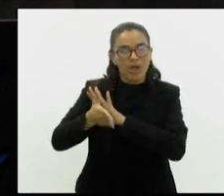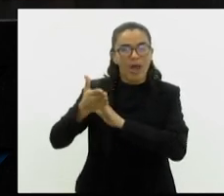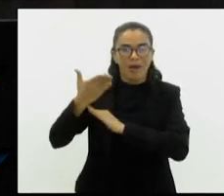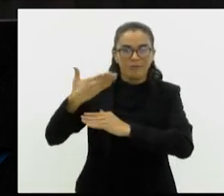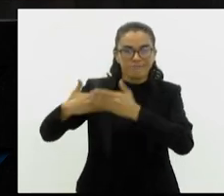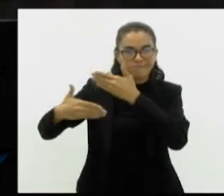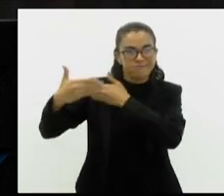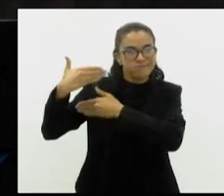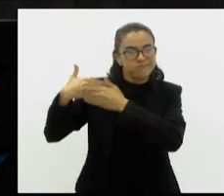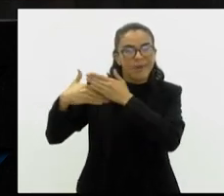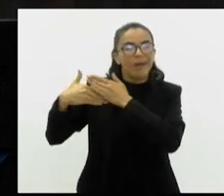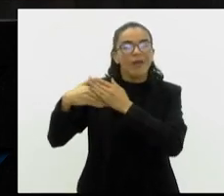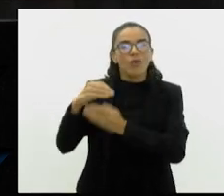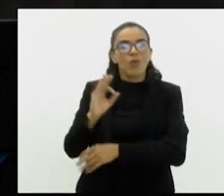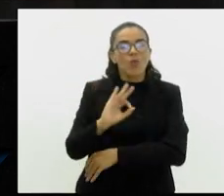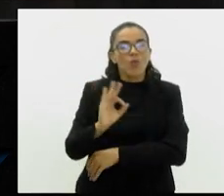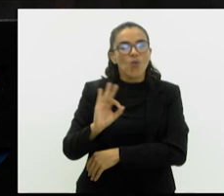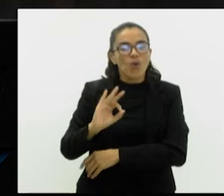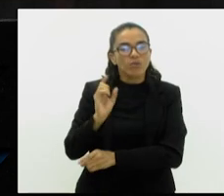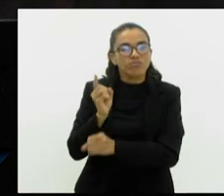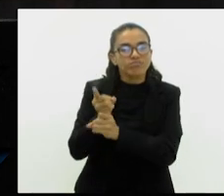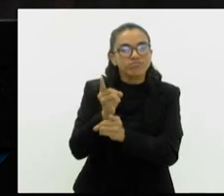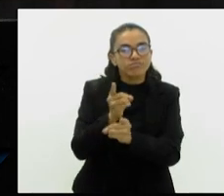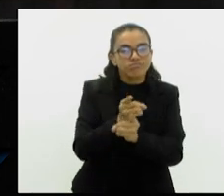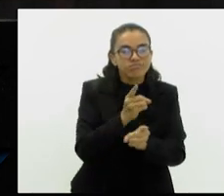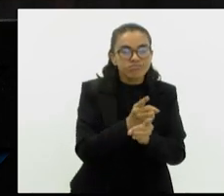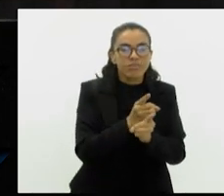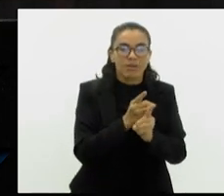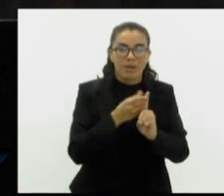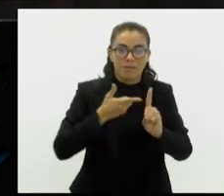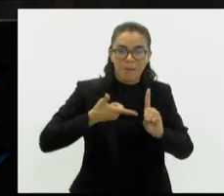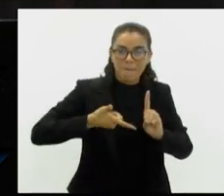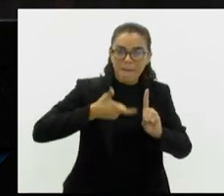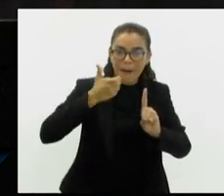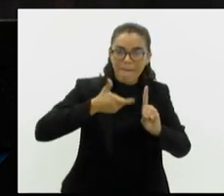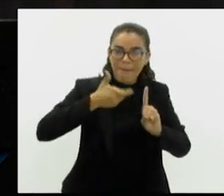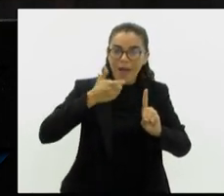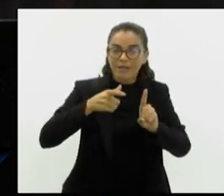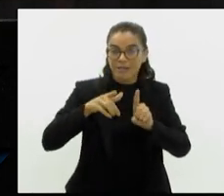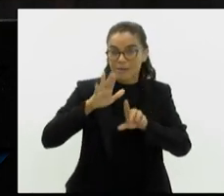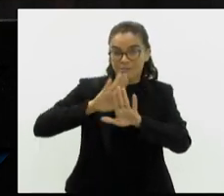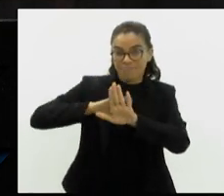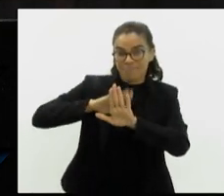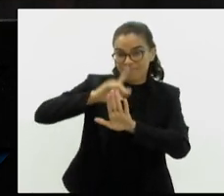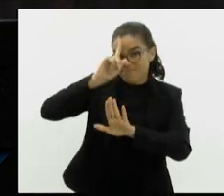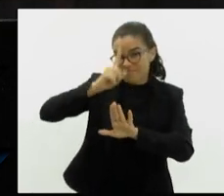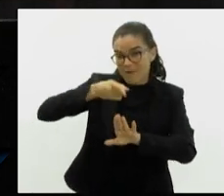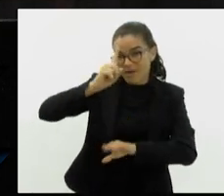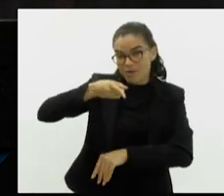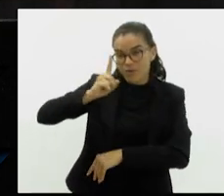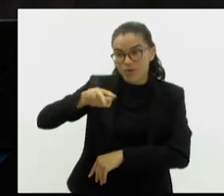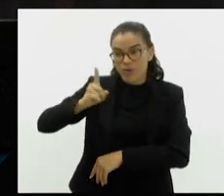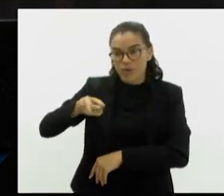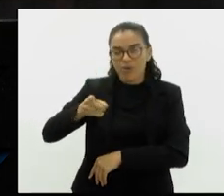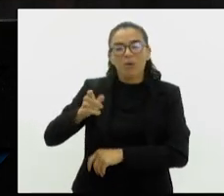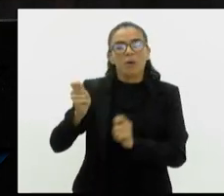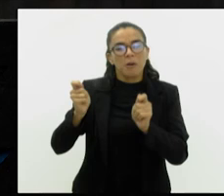e não foram descobertos nem os executores nems mandantes possam ser